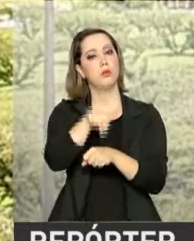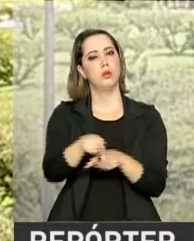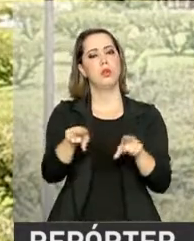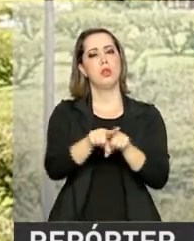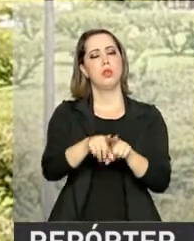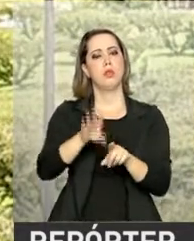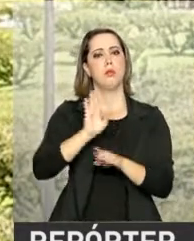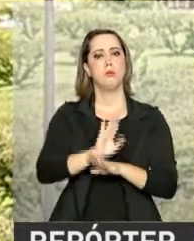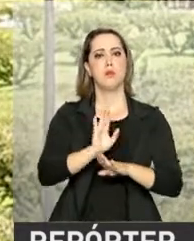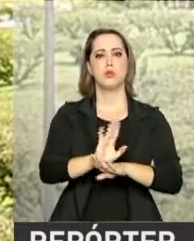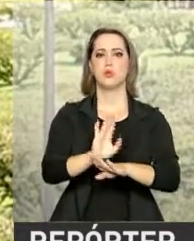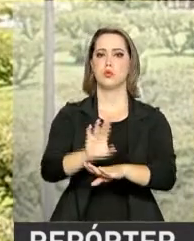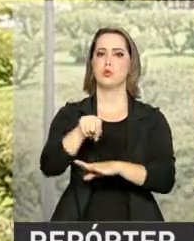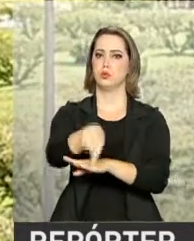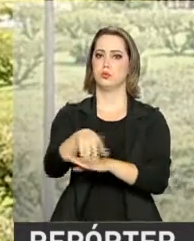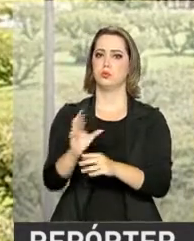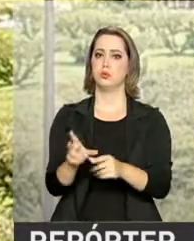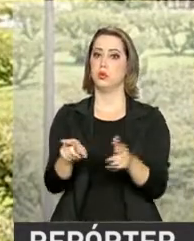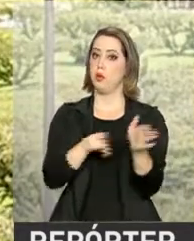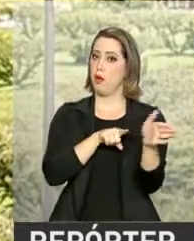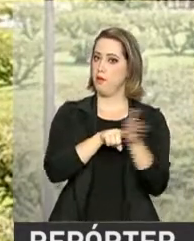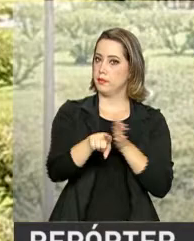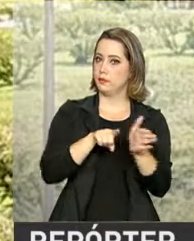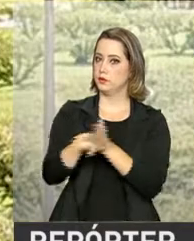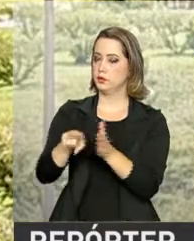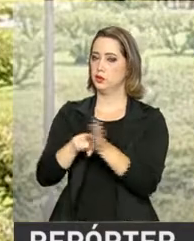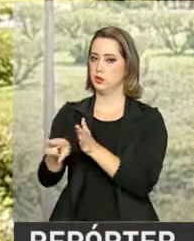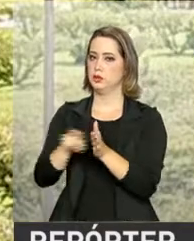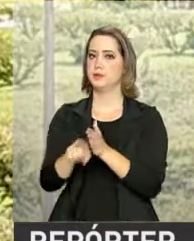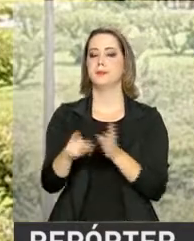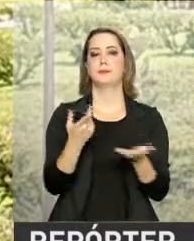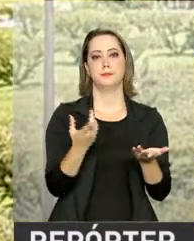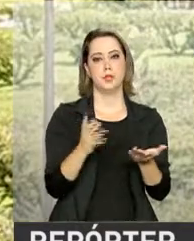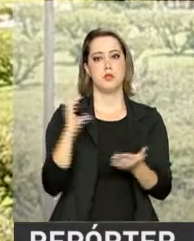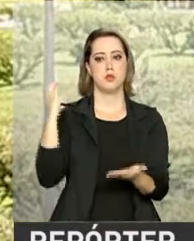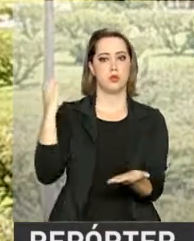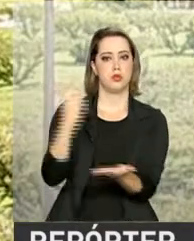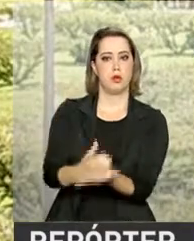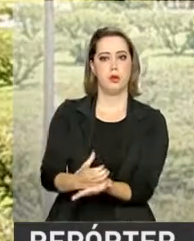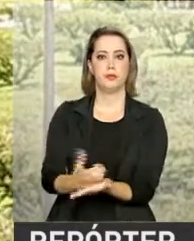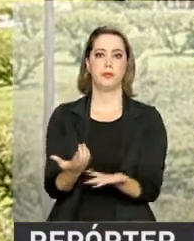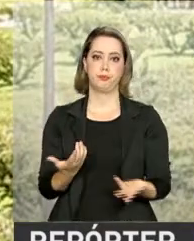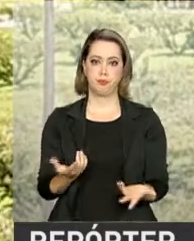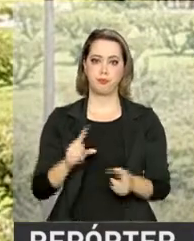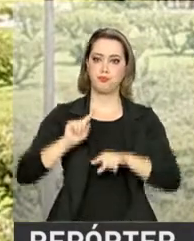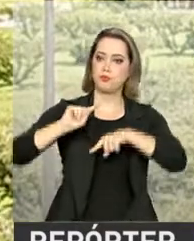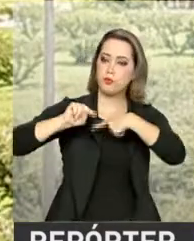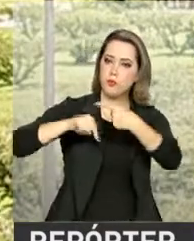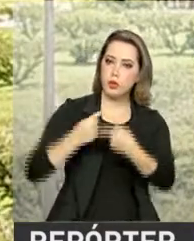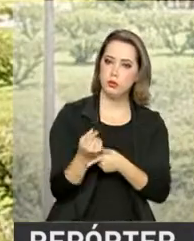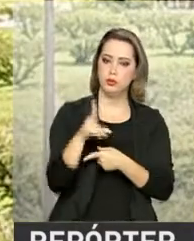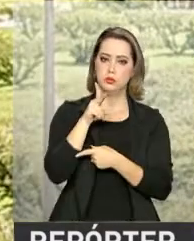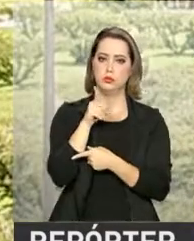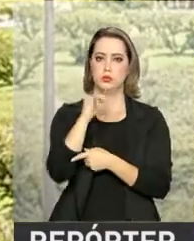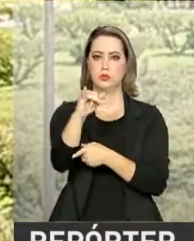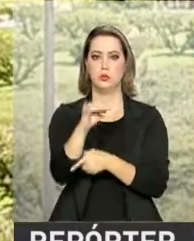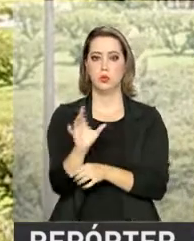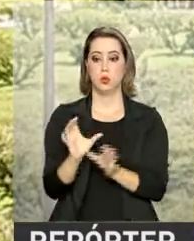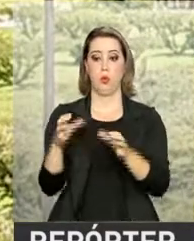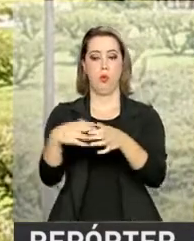vão dar apoio nas investigações de crimes ainda nos próximos dias mais equipes devem chegar